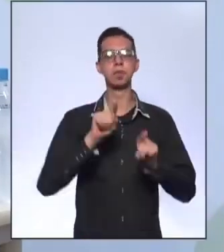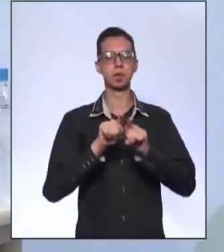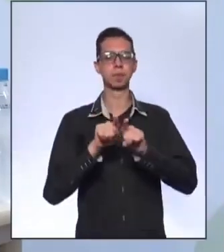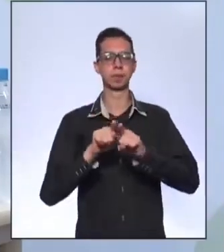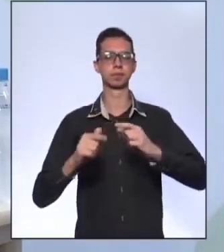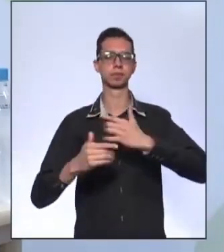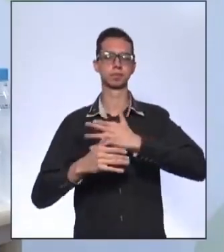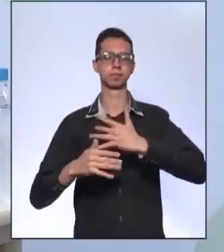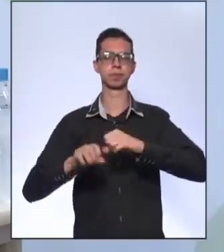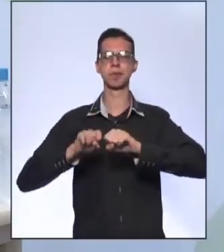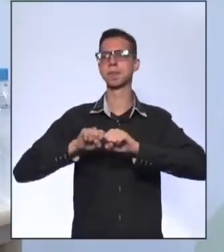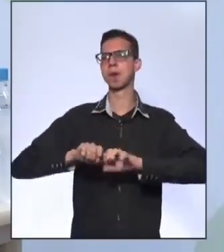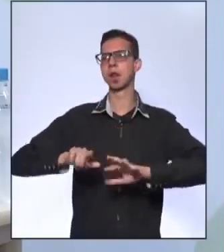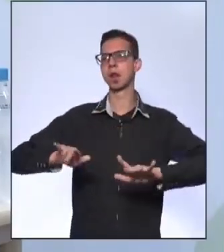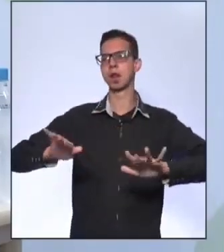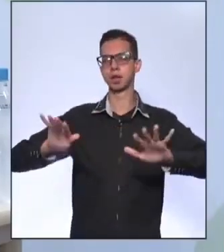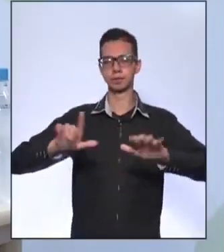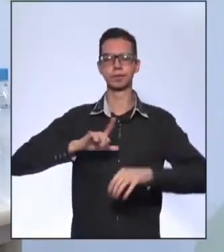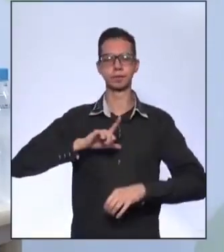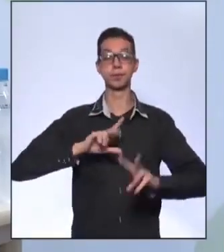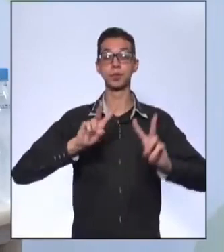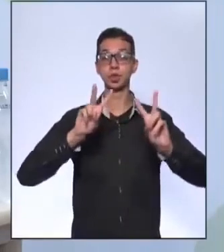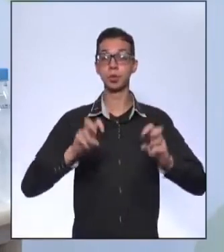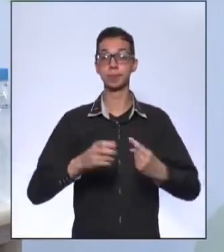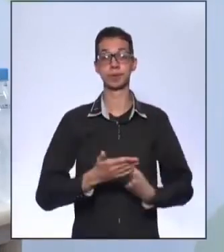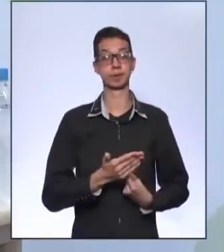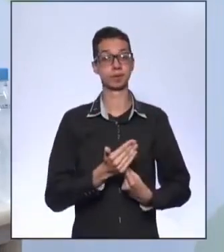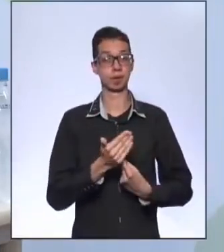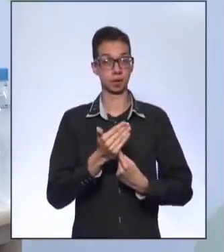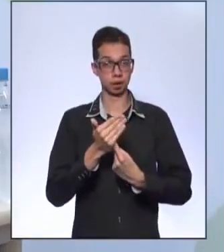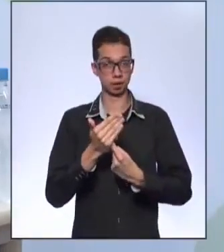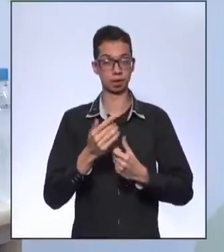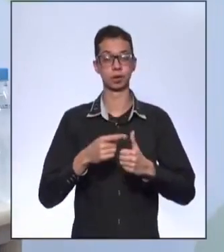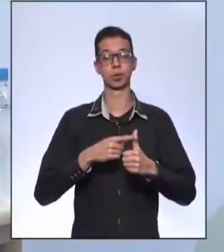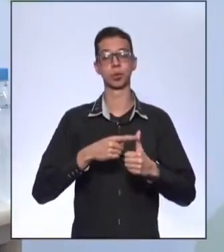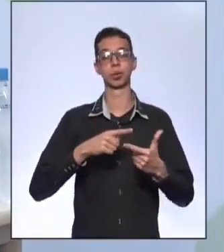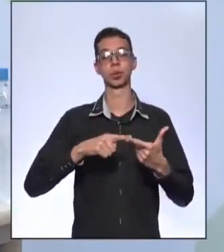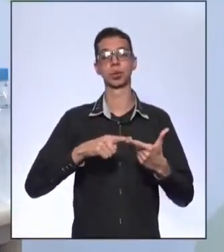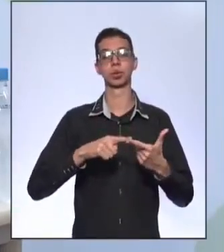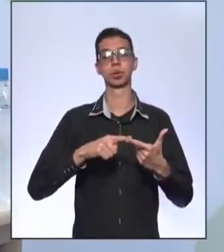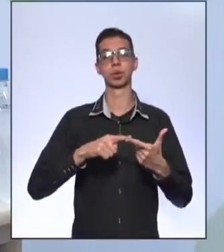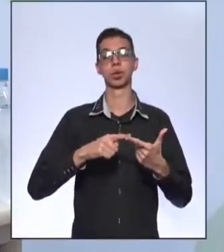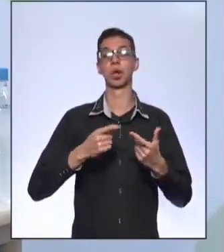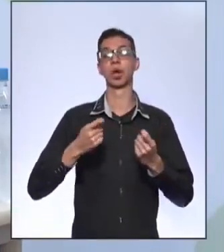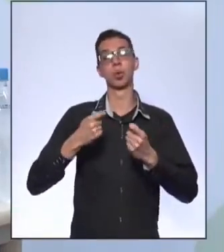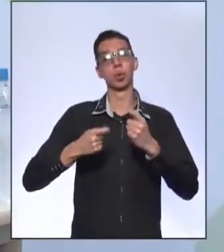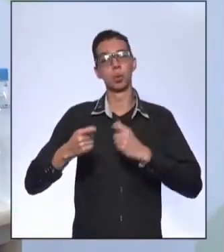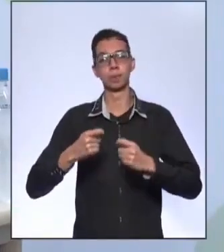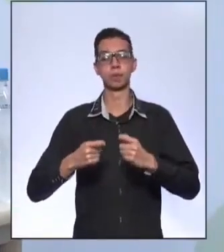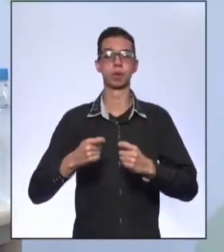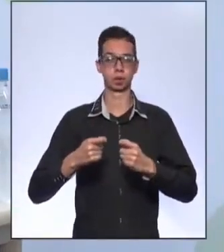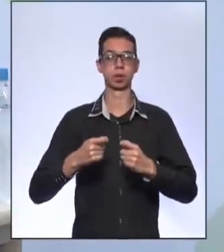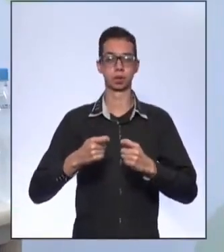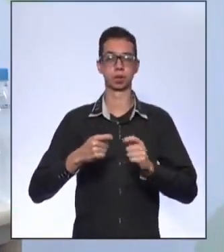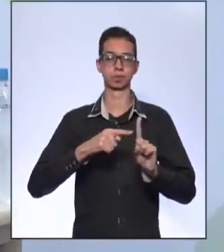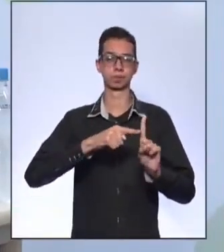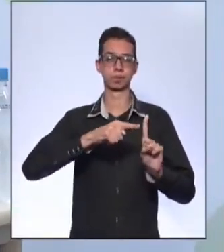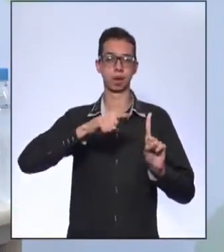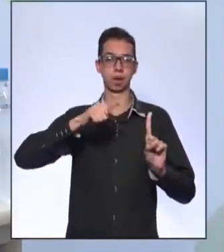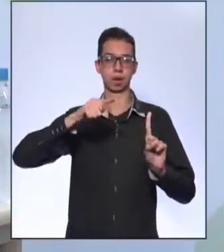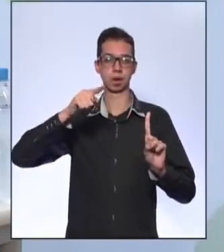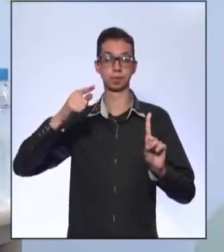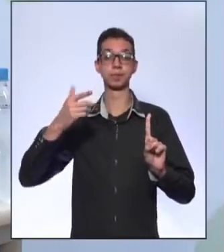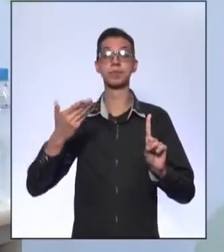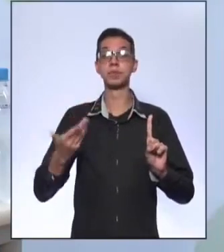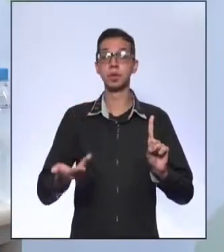não é como passar da Tec com a questão da tecnologia com o advento de outras economias Então tudo isso aí tem